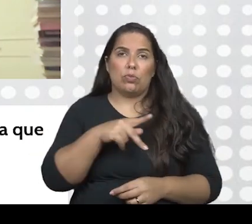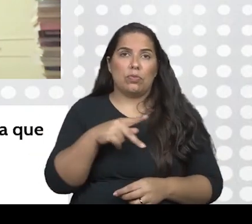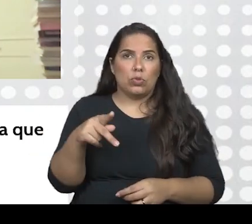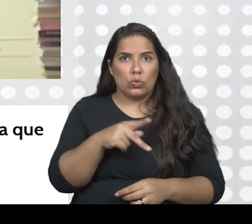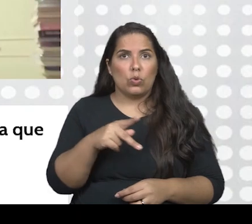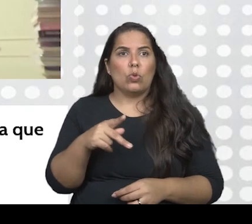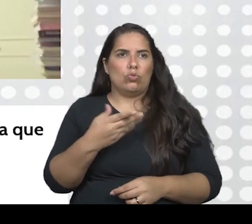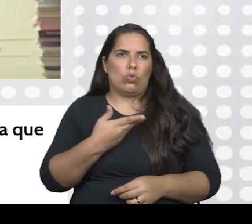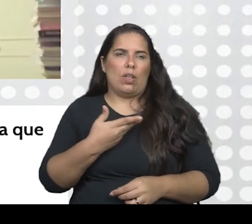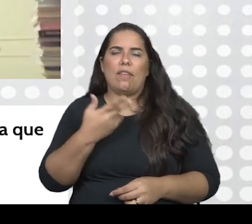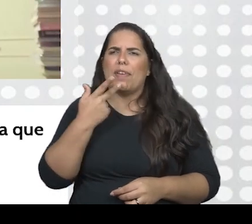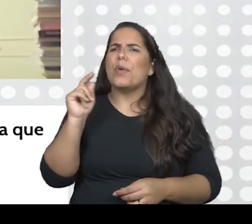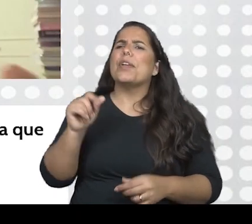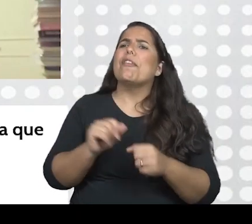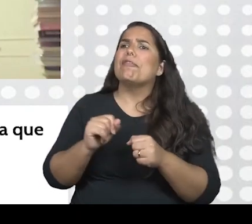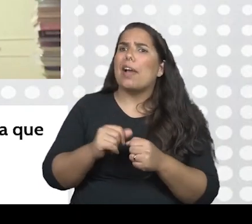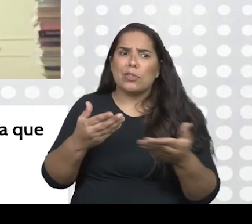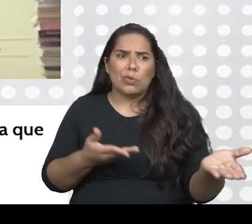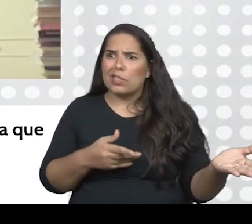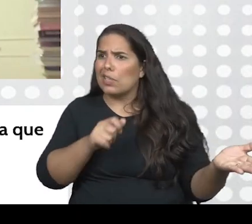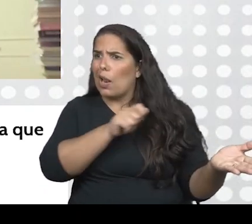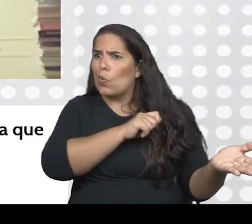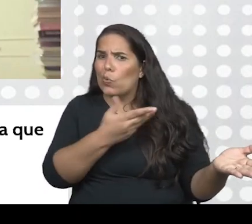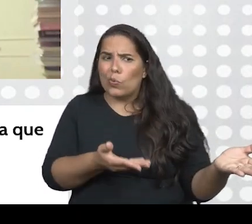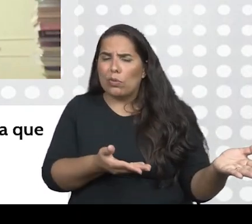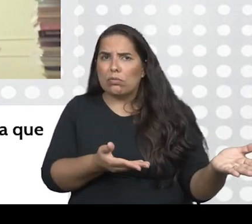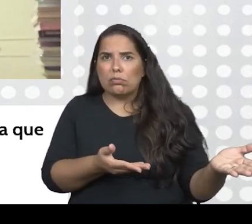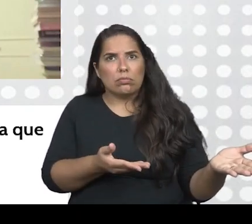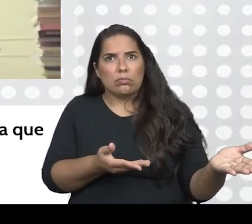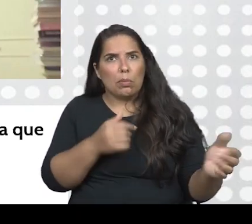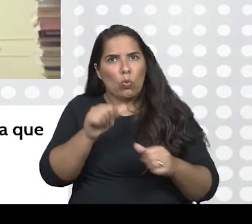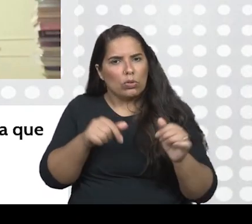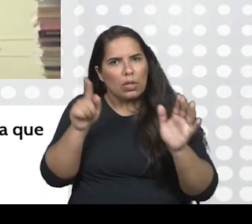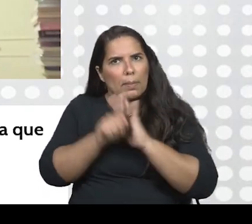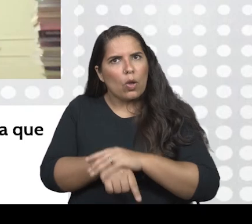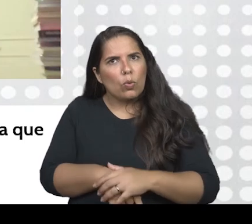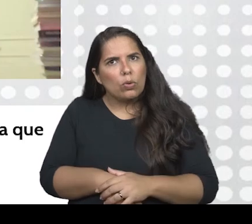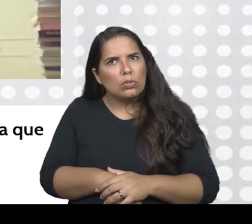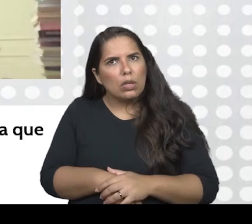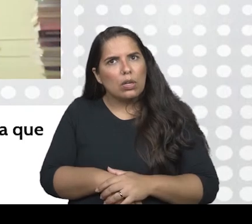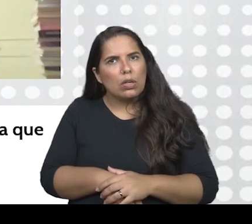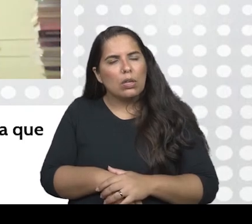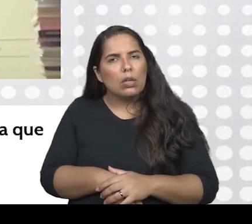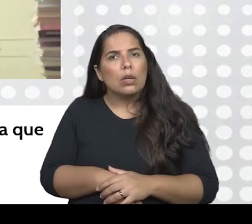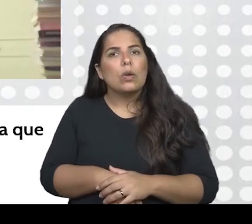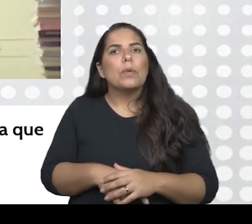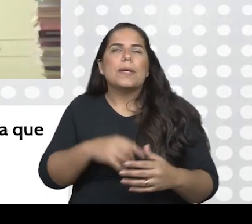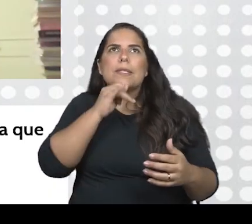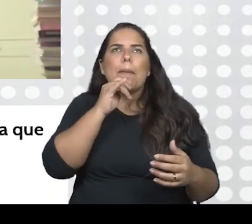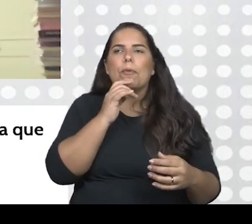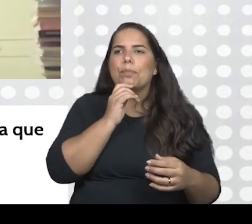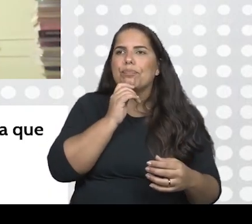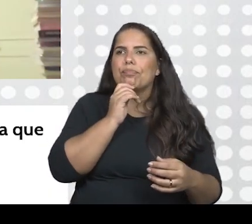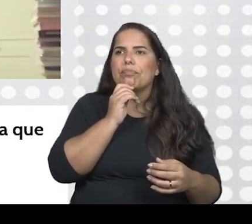professores e os colegas me dizem, o que eu faço com esse aluno? A pergunta precisa mudar. Para, por exemplo,